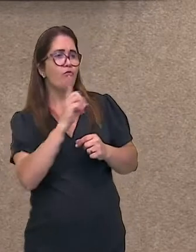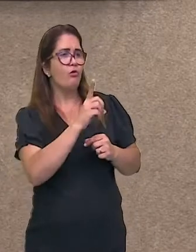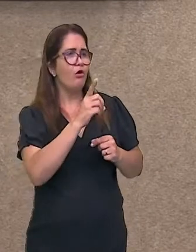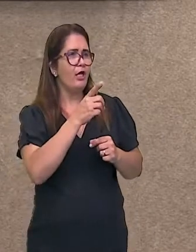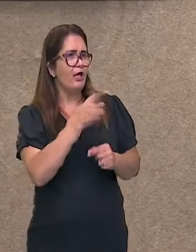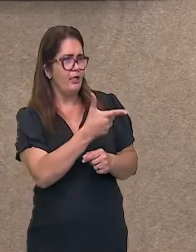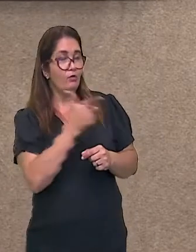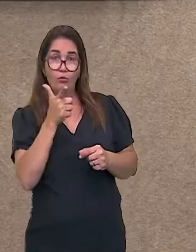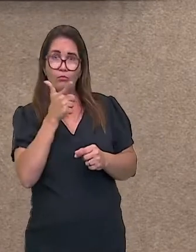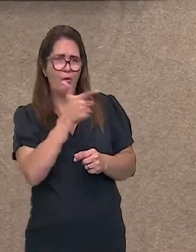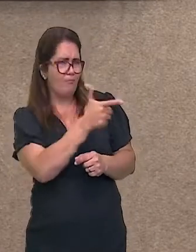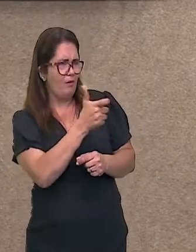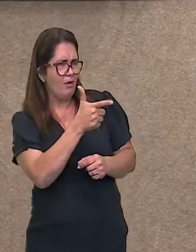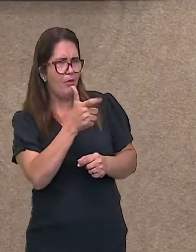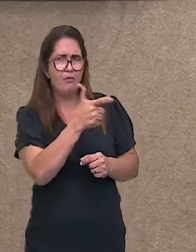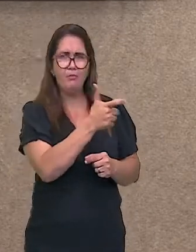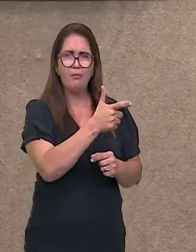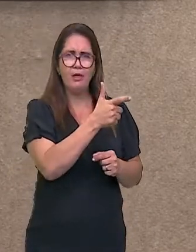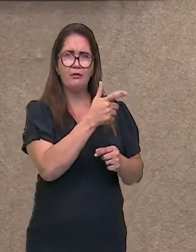fogo,